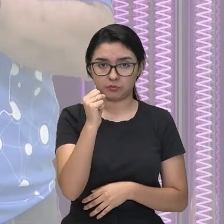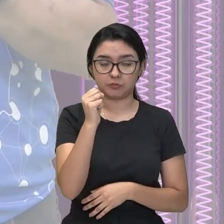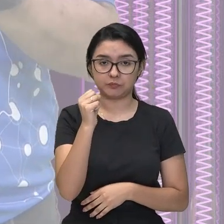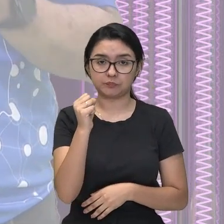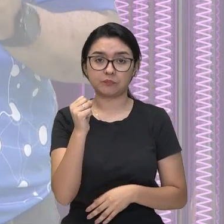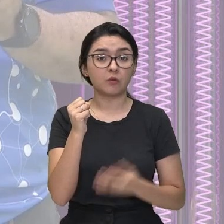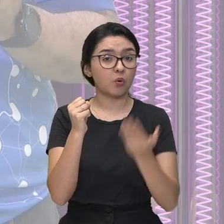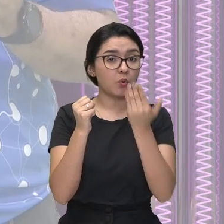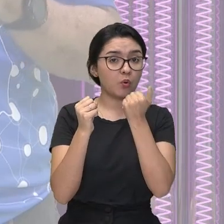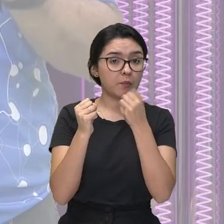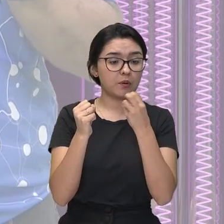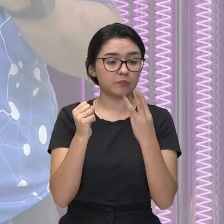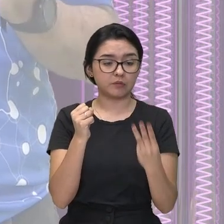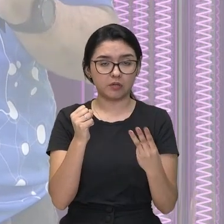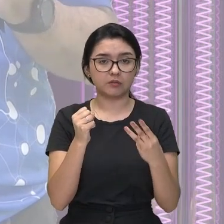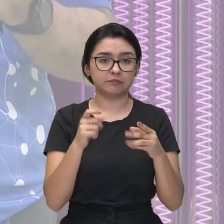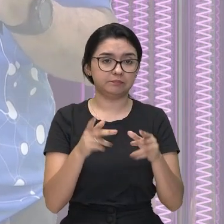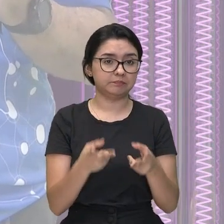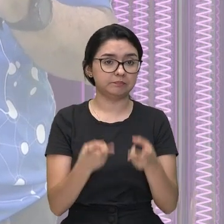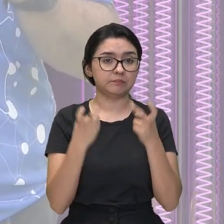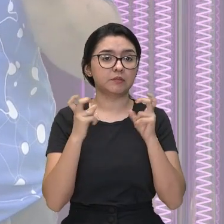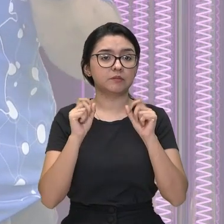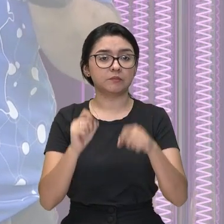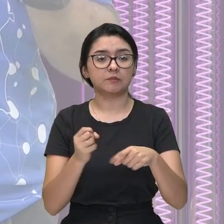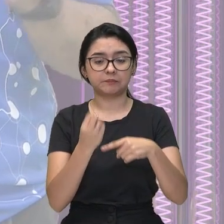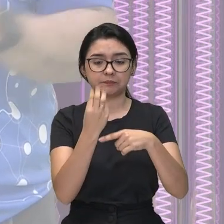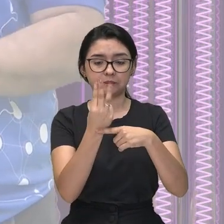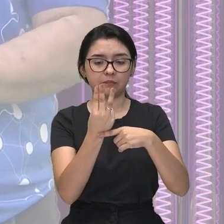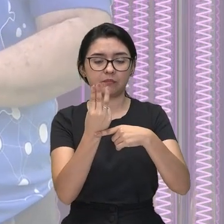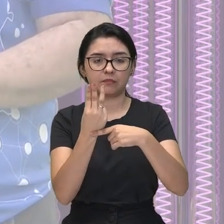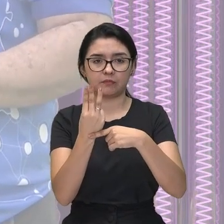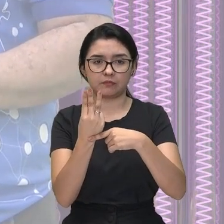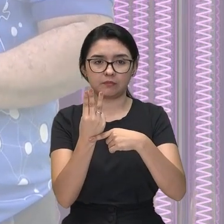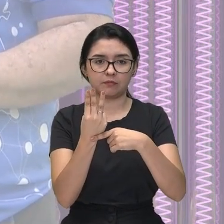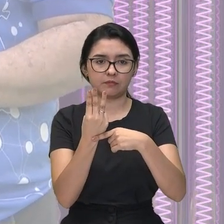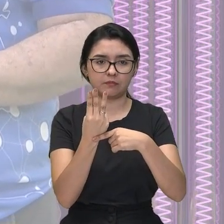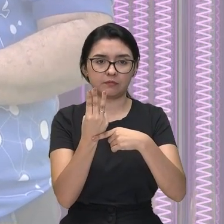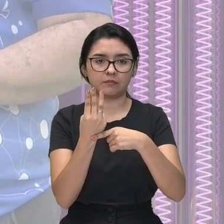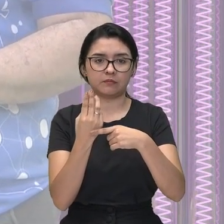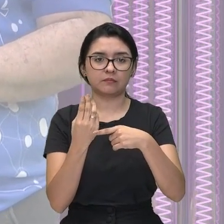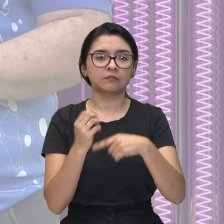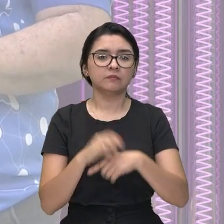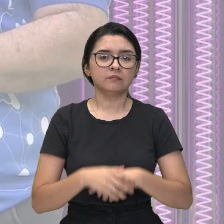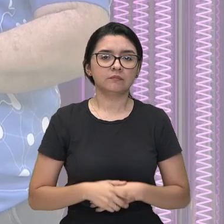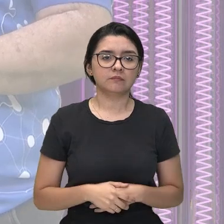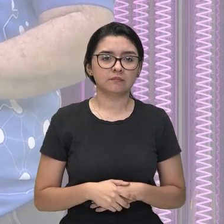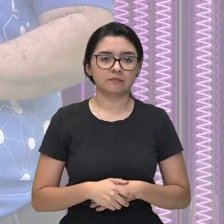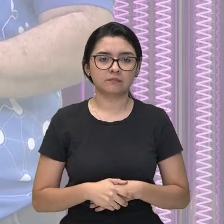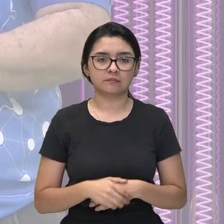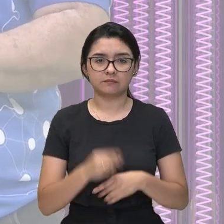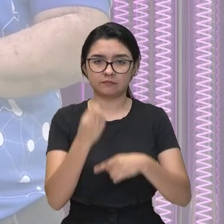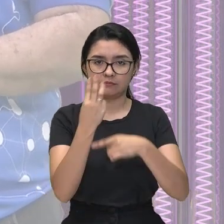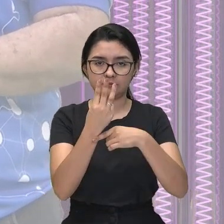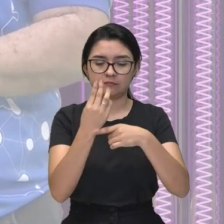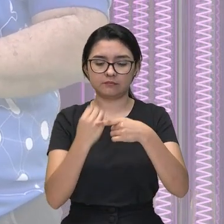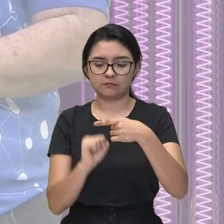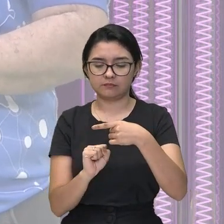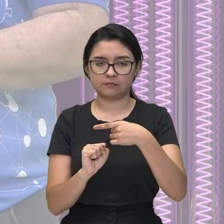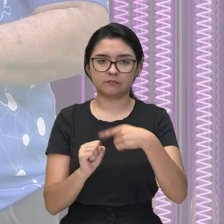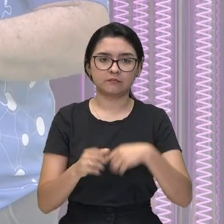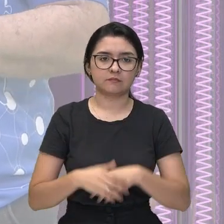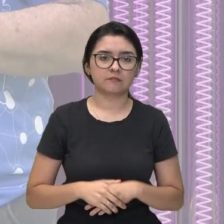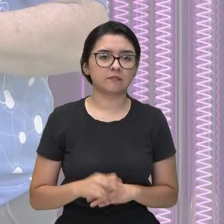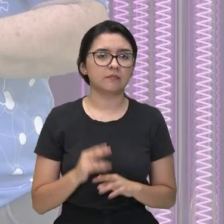o todo está dividido em 8, então denominador 8, numerador 3. Tá legal? Tem um outro exemplo ainda para você. Imagina